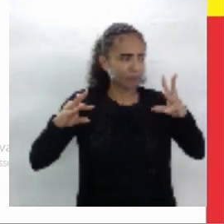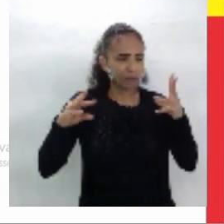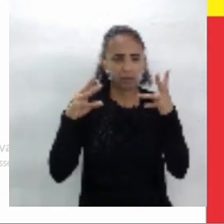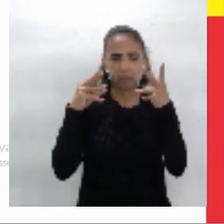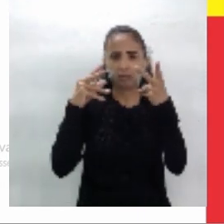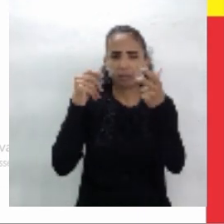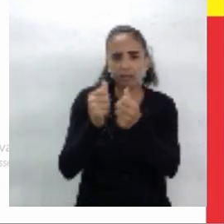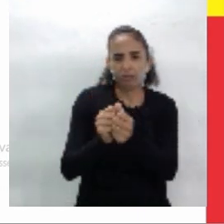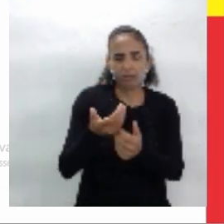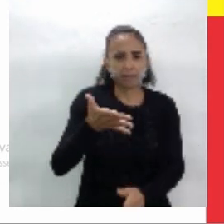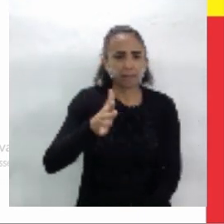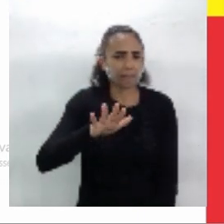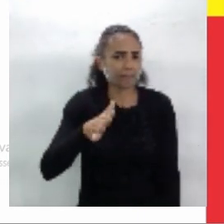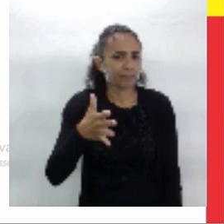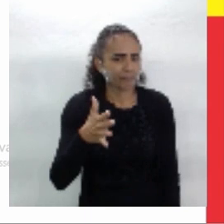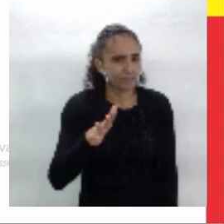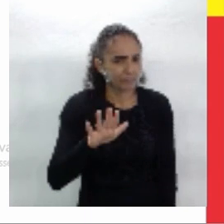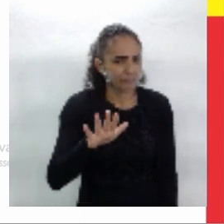de